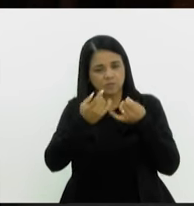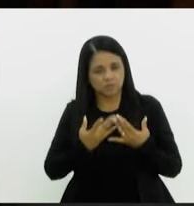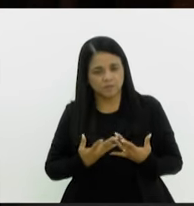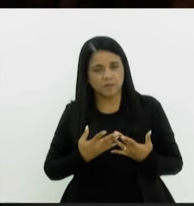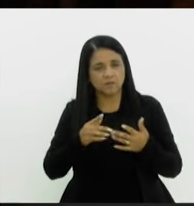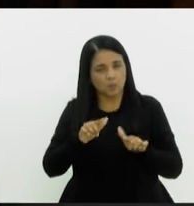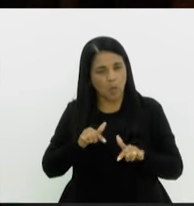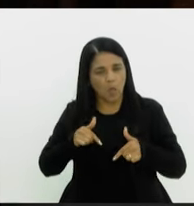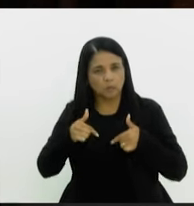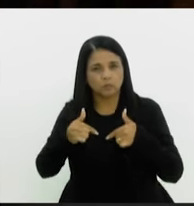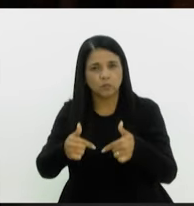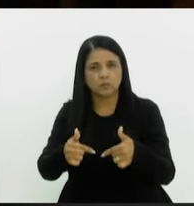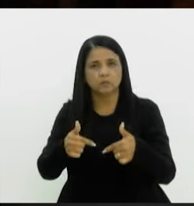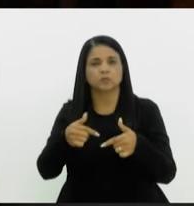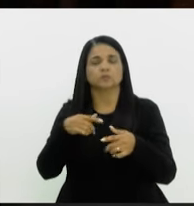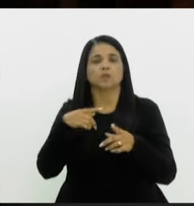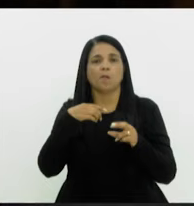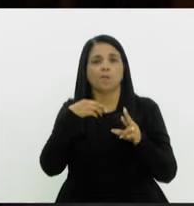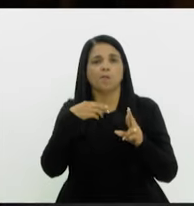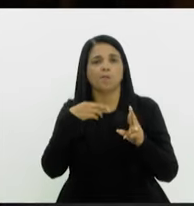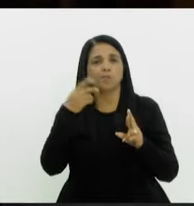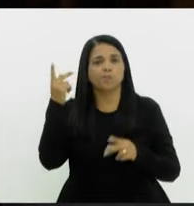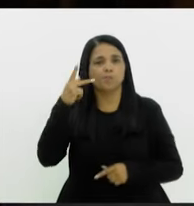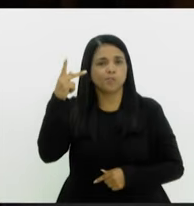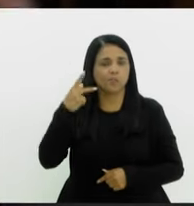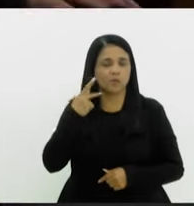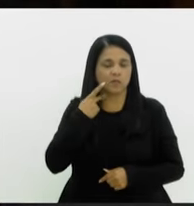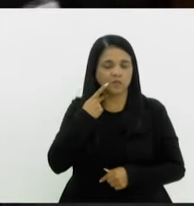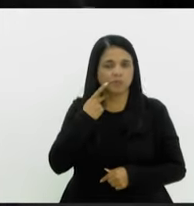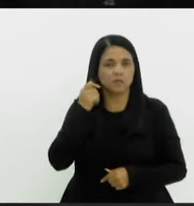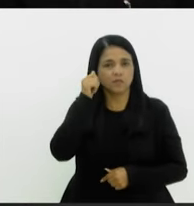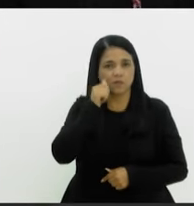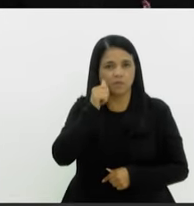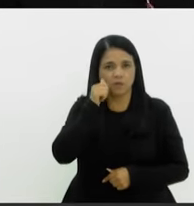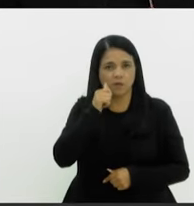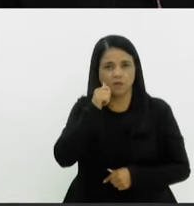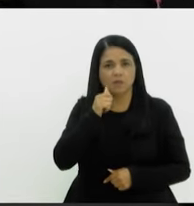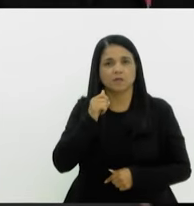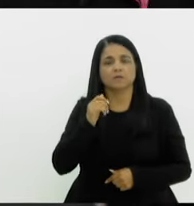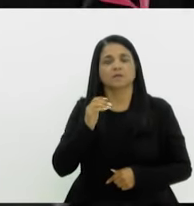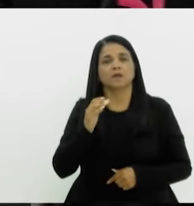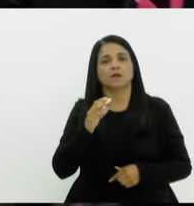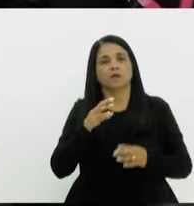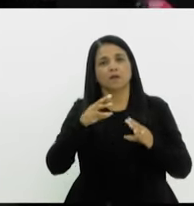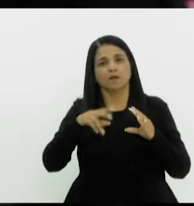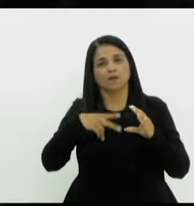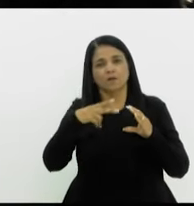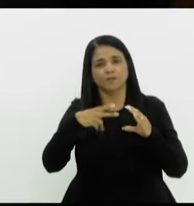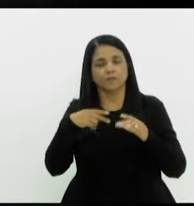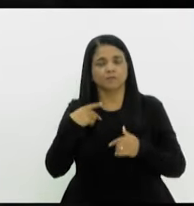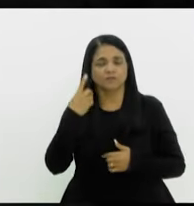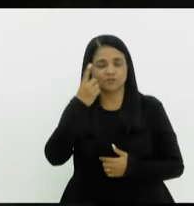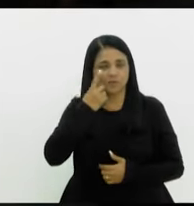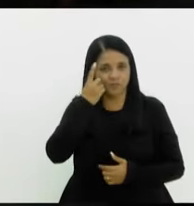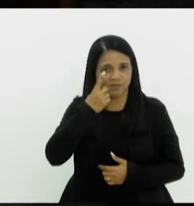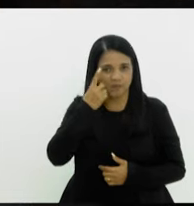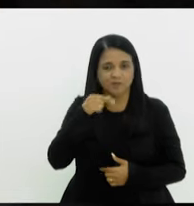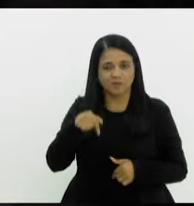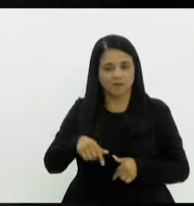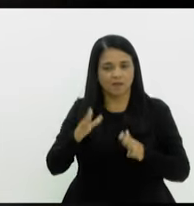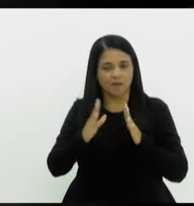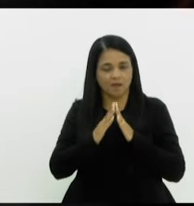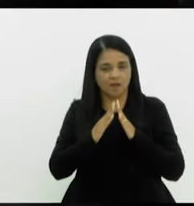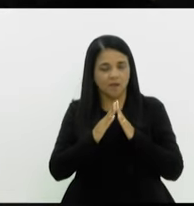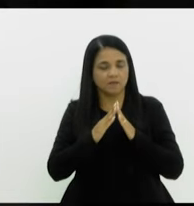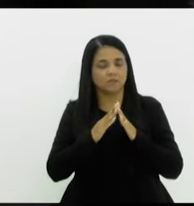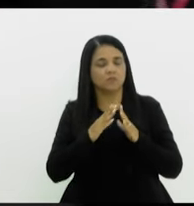atuação na procuradoria da mulher da nossa Câmara dos Deputados a nossa casa do povo e aqui também a nossa casa do Povo Estadual então é uma